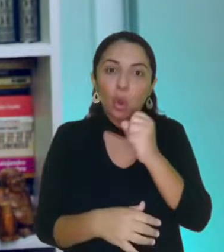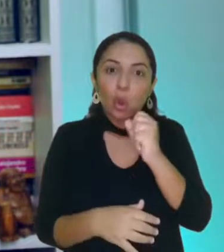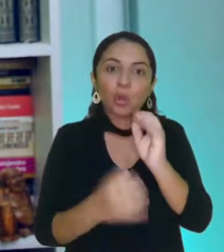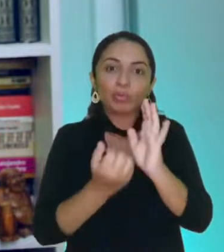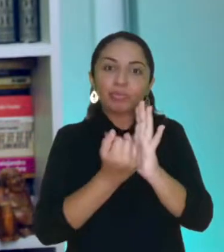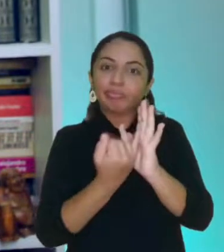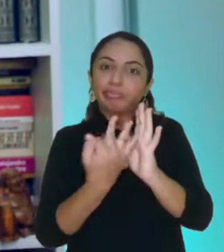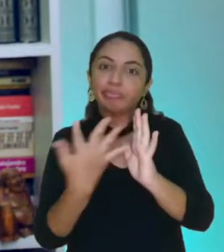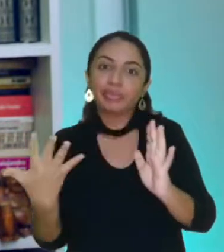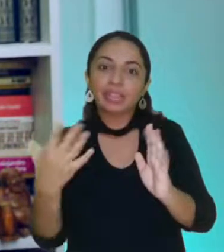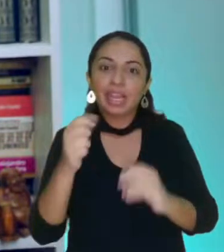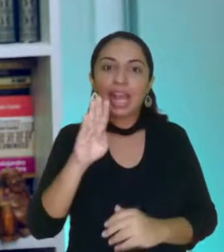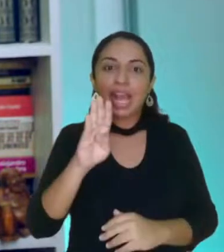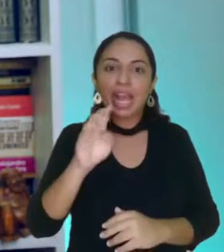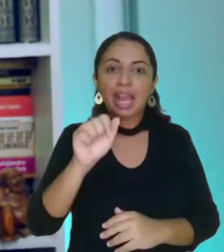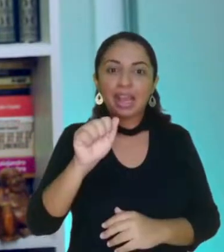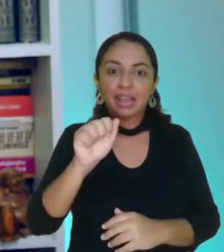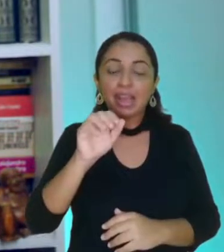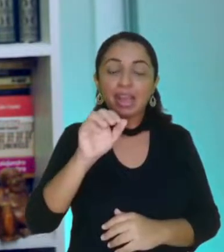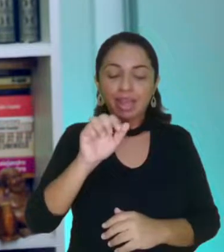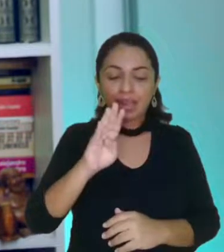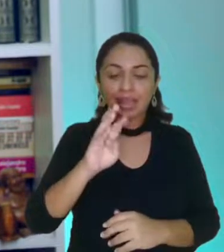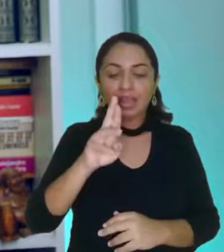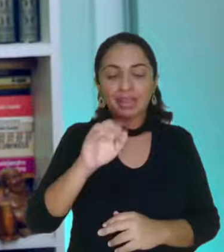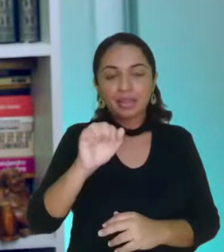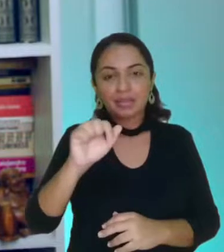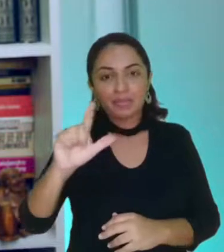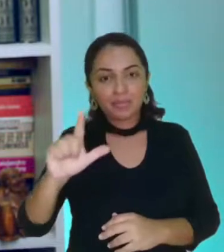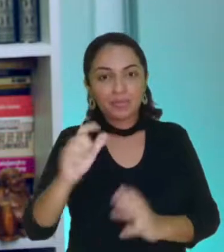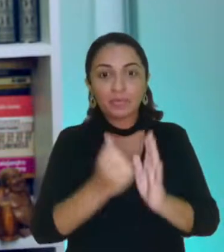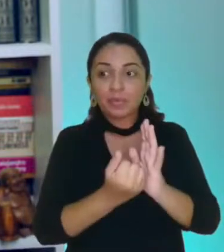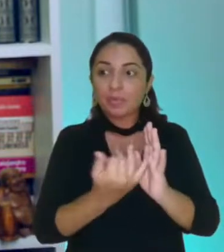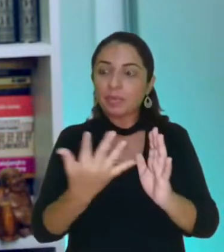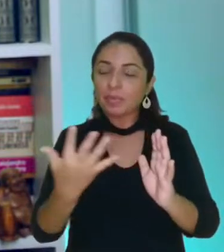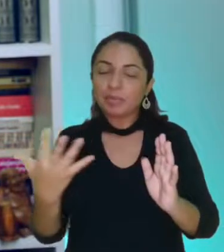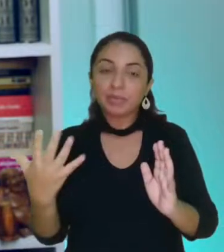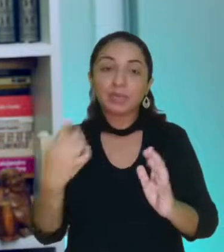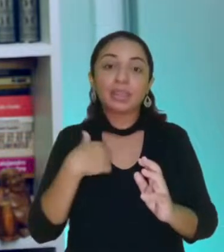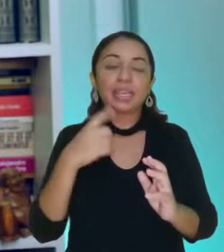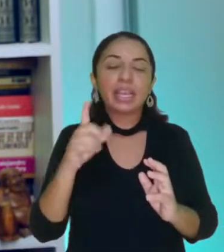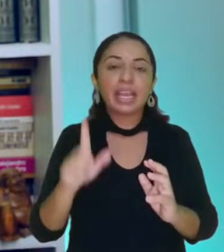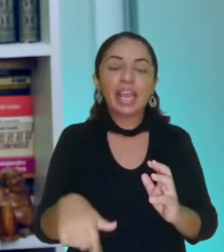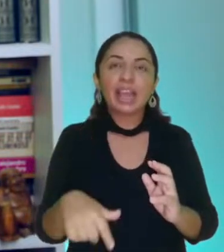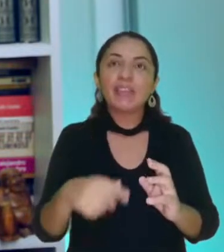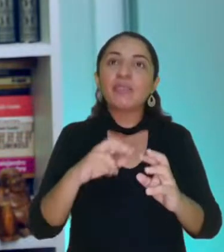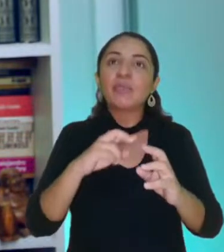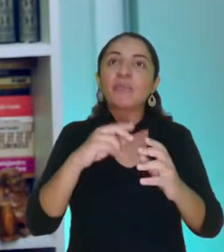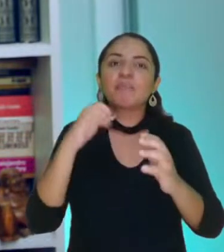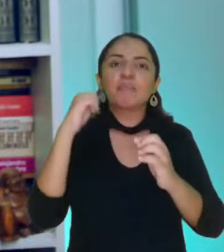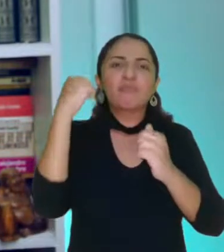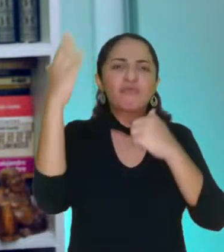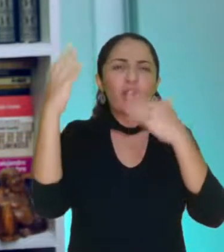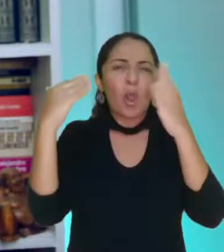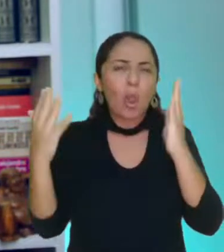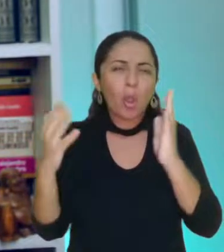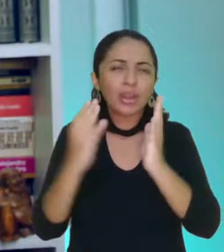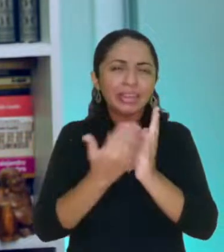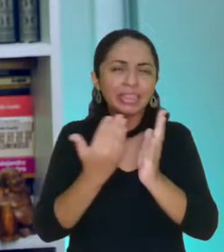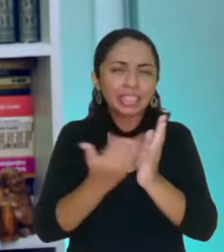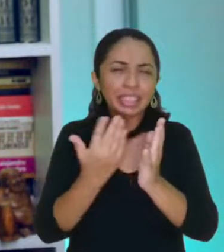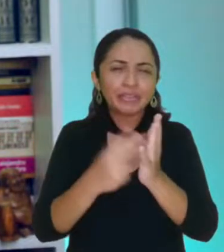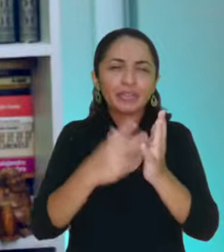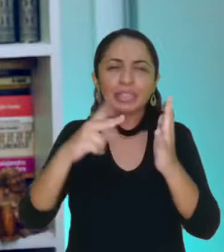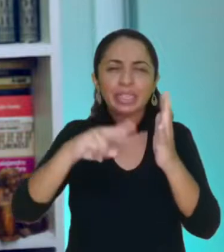da coleção Abril, que tem uma infinidade de livros, dezenas e dezenas de livros estrangeiros, nacionais.